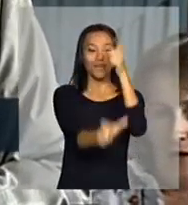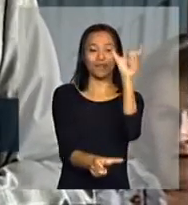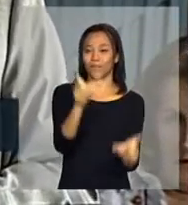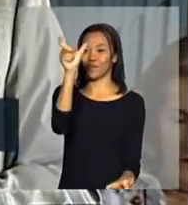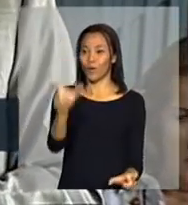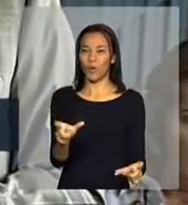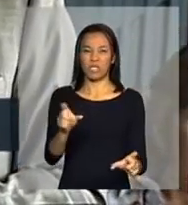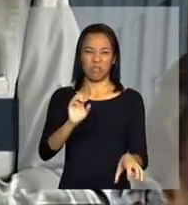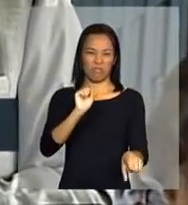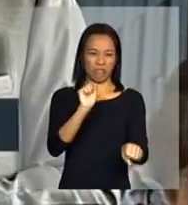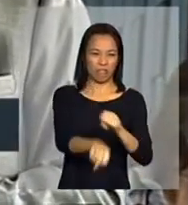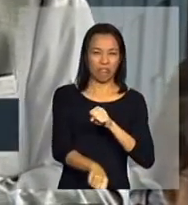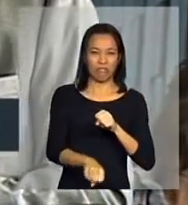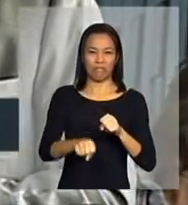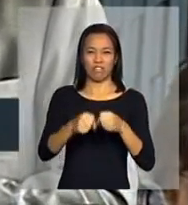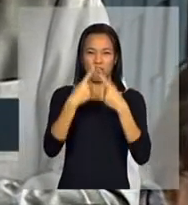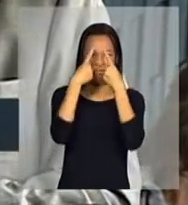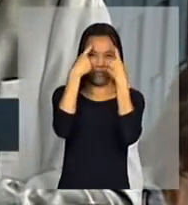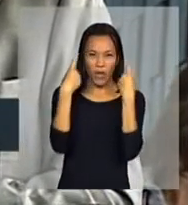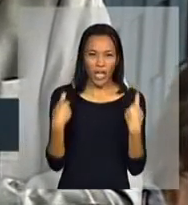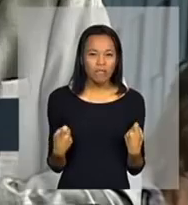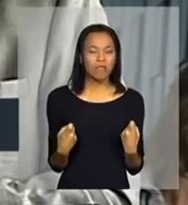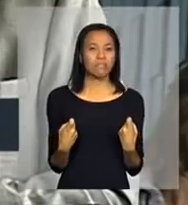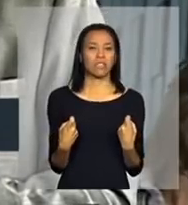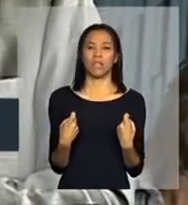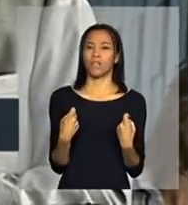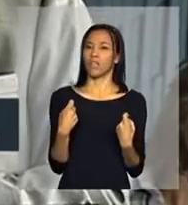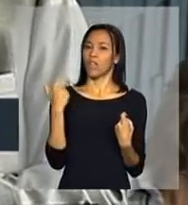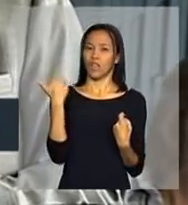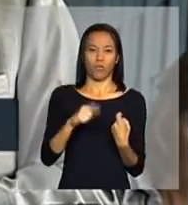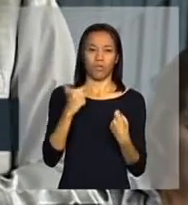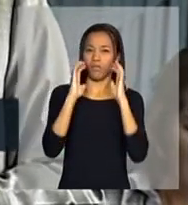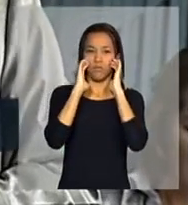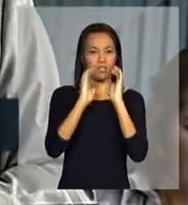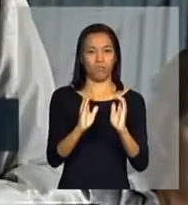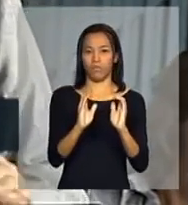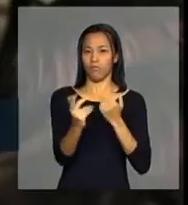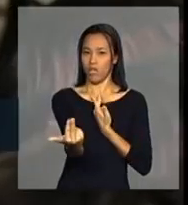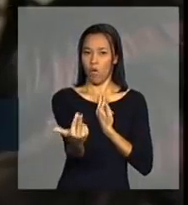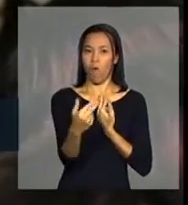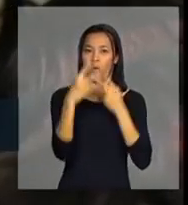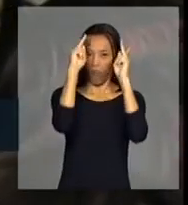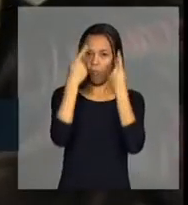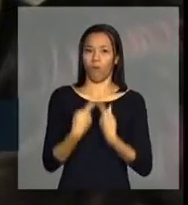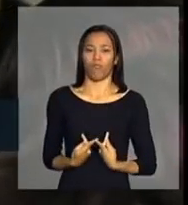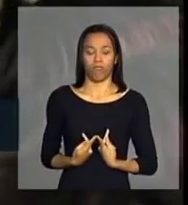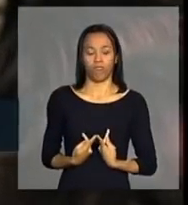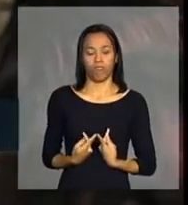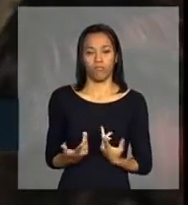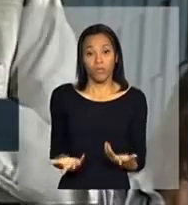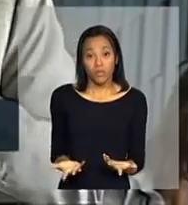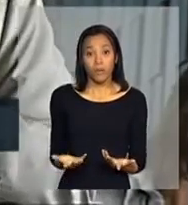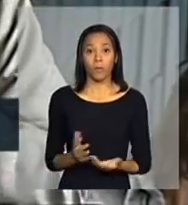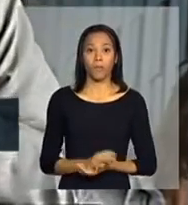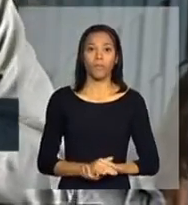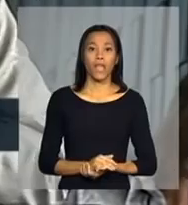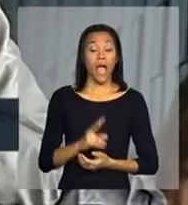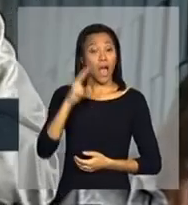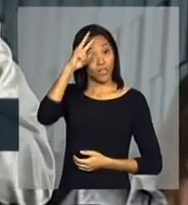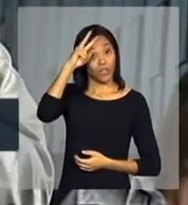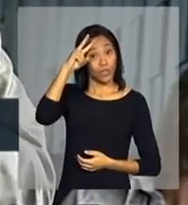foram violentados e não tratados como seres humanos. No entanto, a